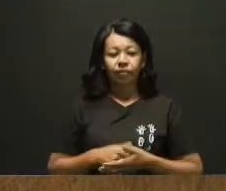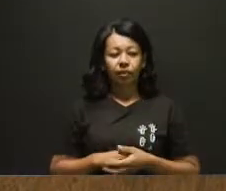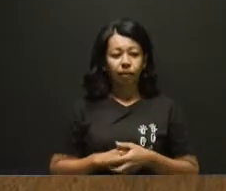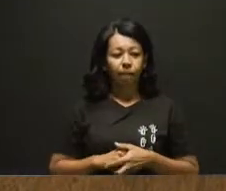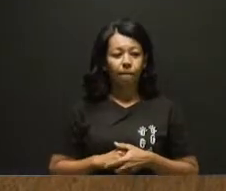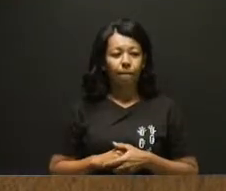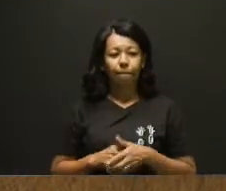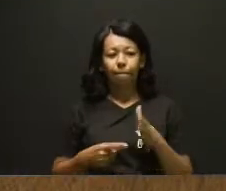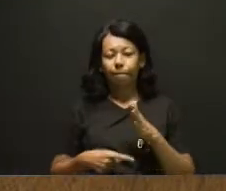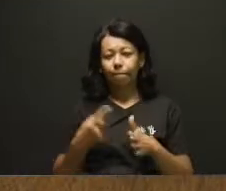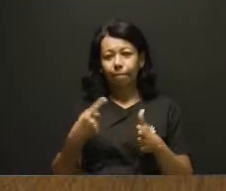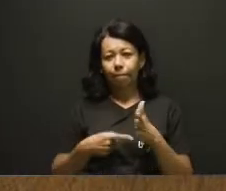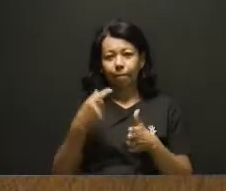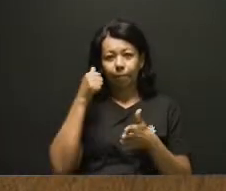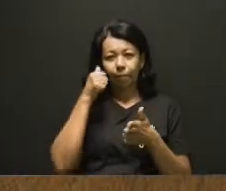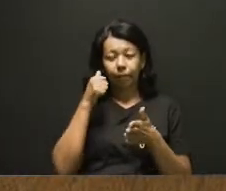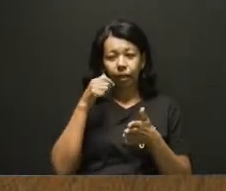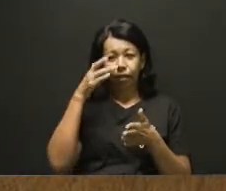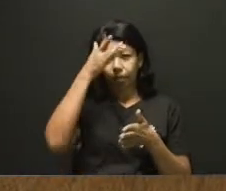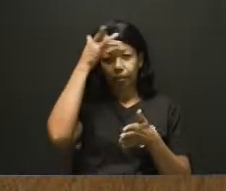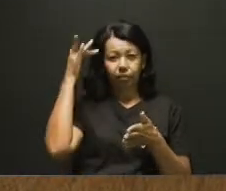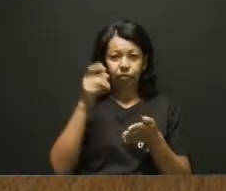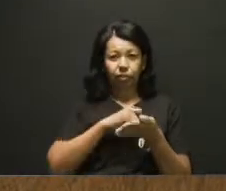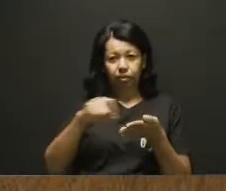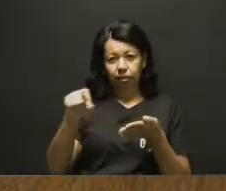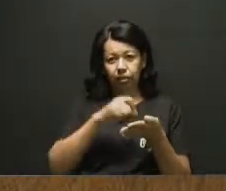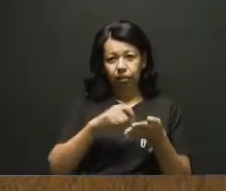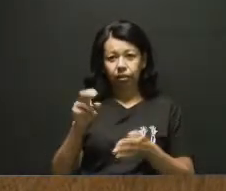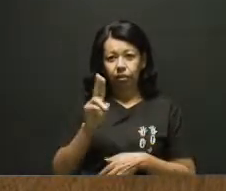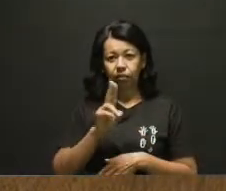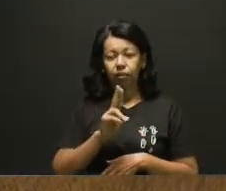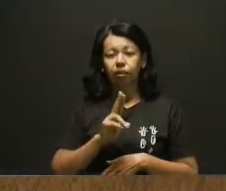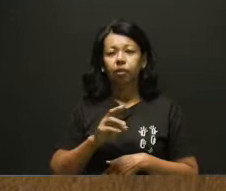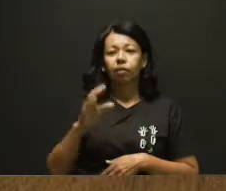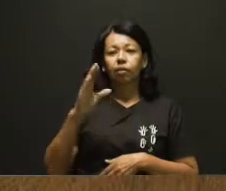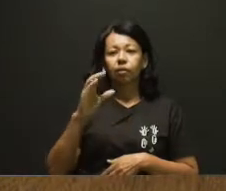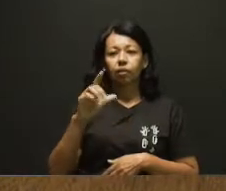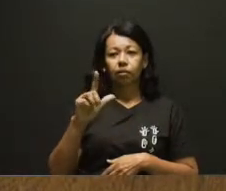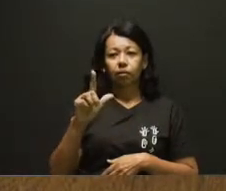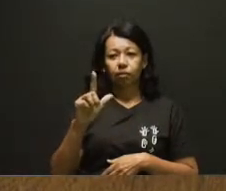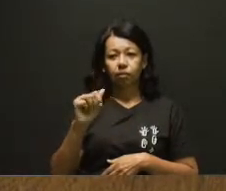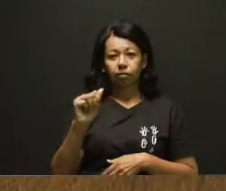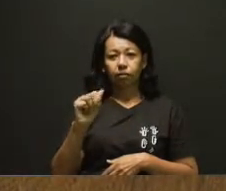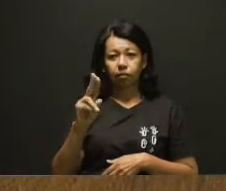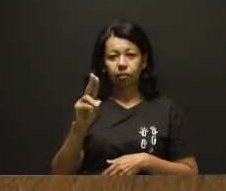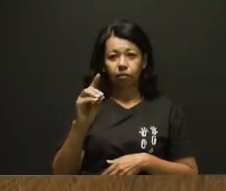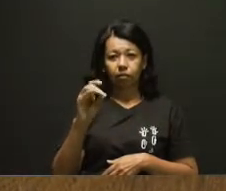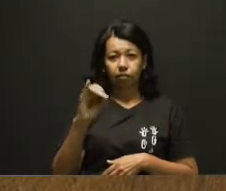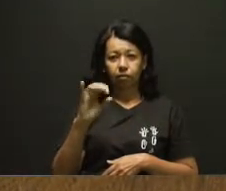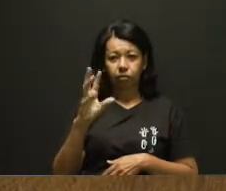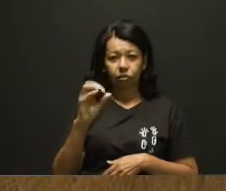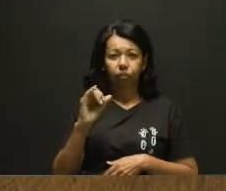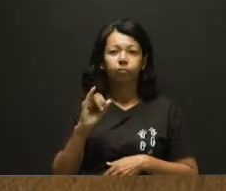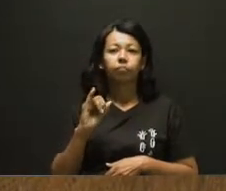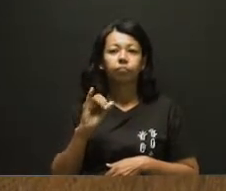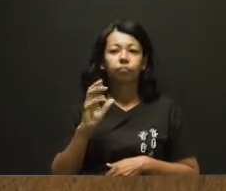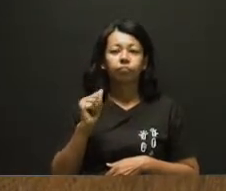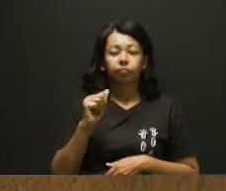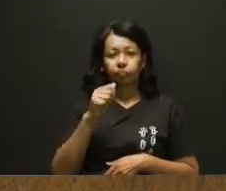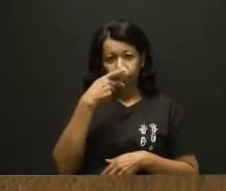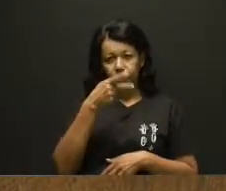primeira inscrita é senhora cláudia mariana ao qual ela pediu para que eu fizesse a